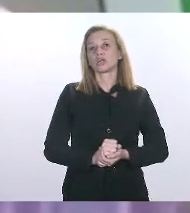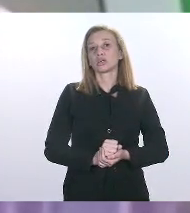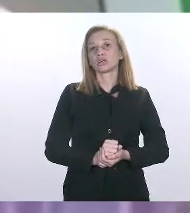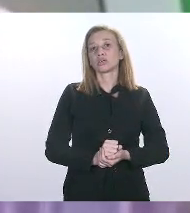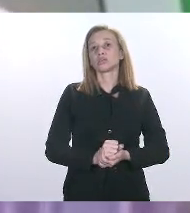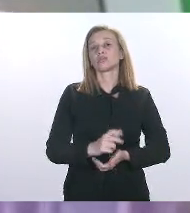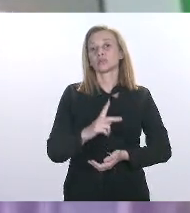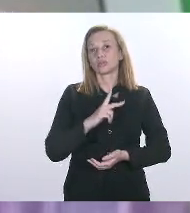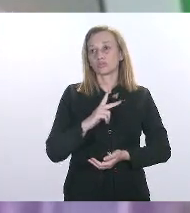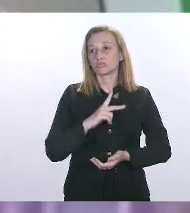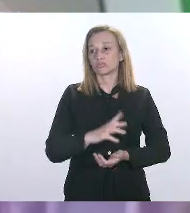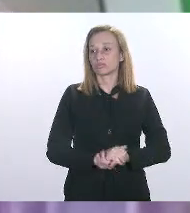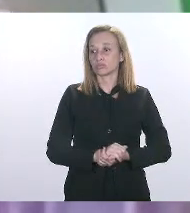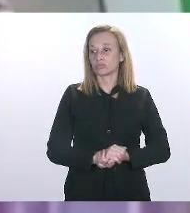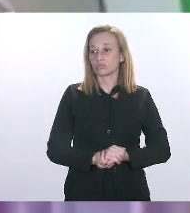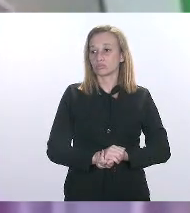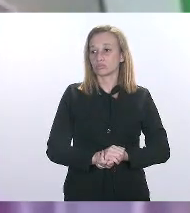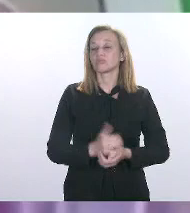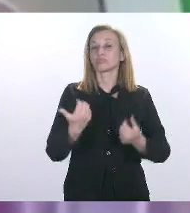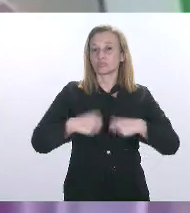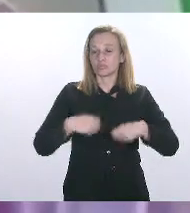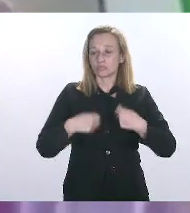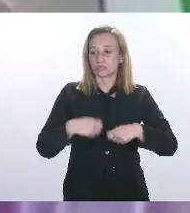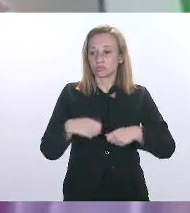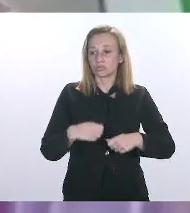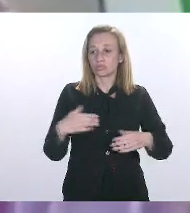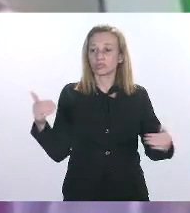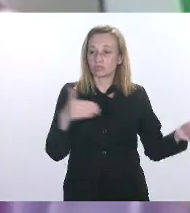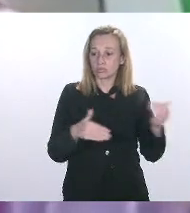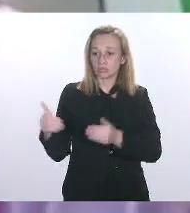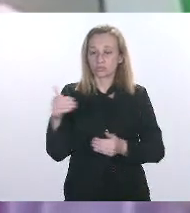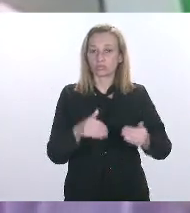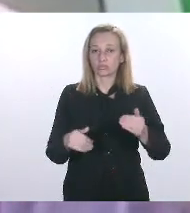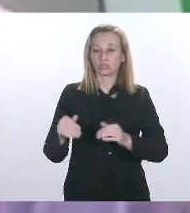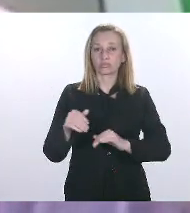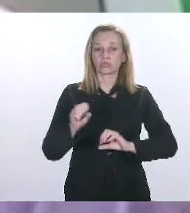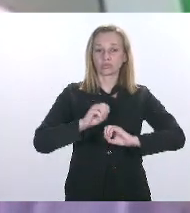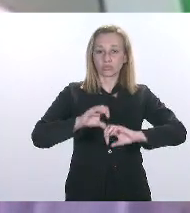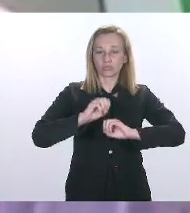infringindo a própria questão da necessidade de se garantir o acesso universal à educação.